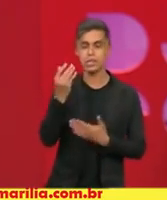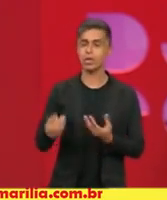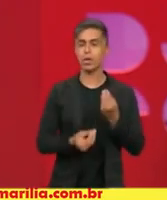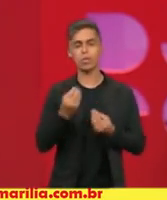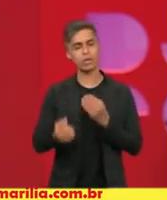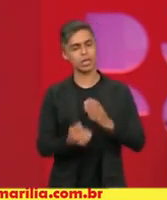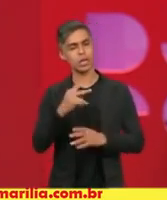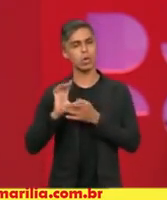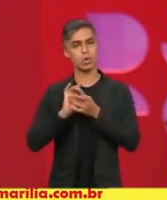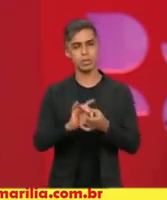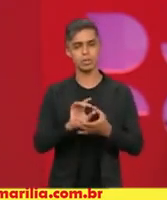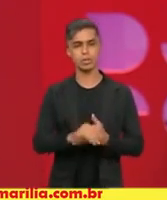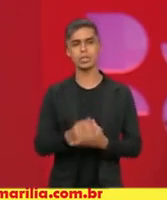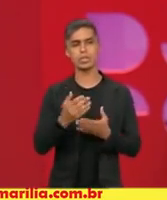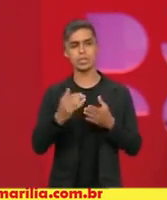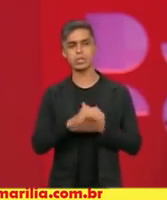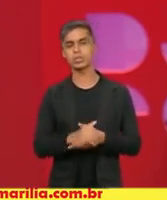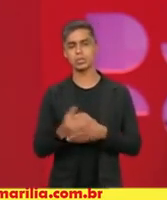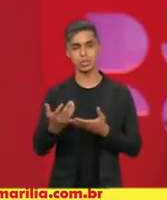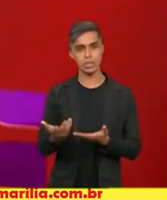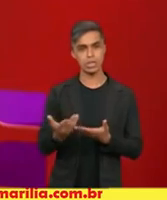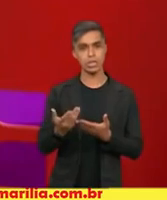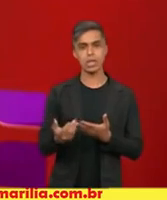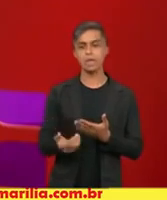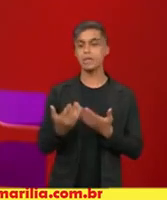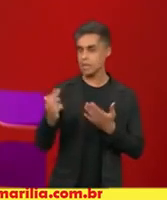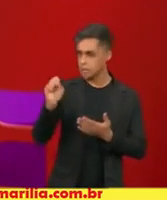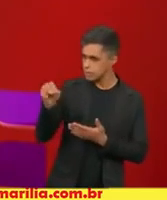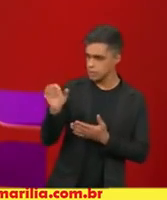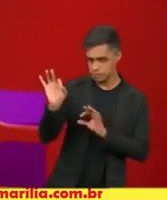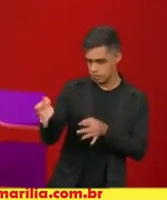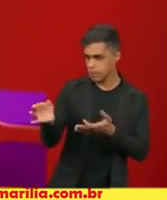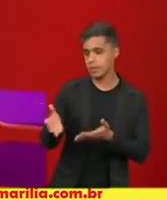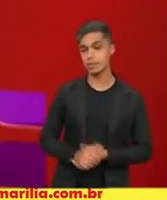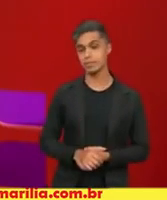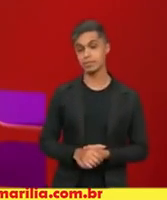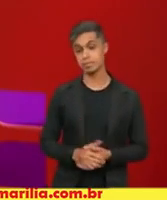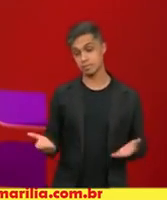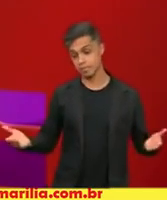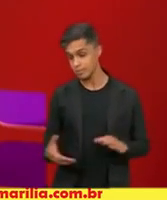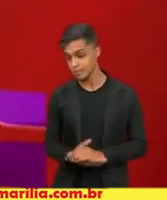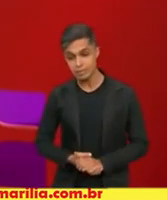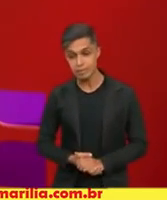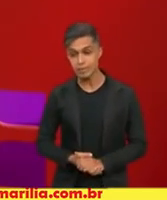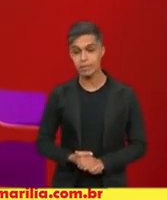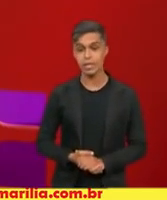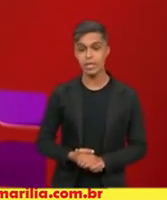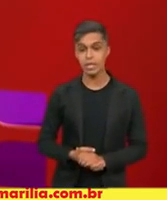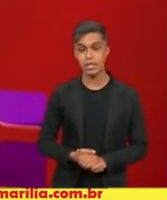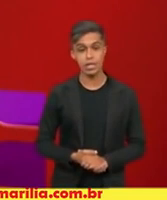contexto. É isso que se eu entendi, mais ou menos por aí, né? É isso, sem dúvida. De alguma medida, eu acho que